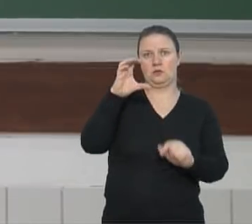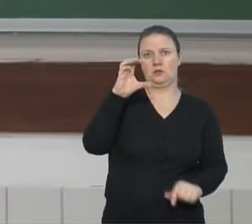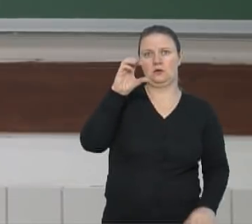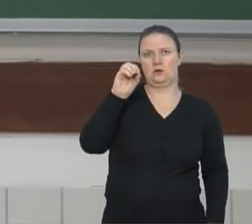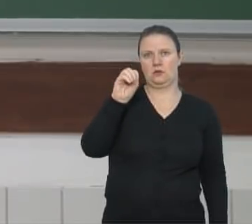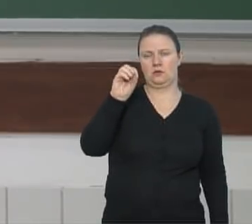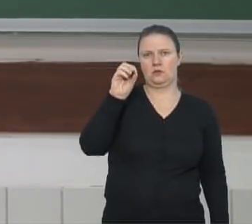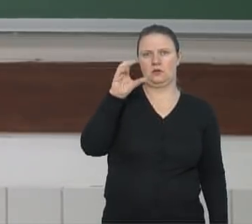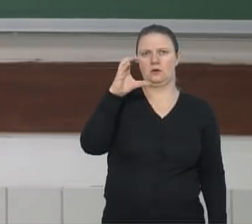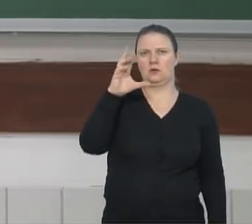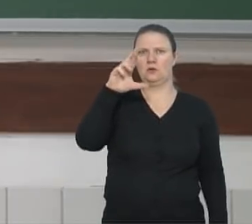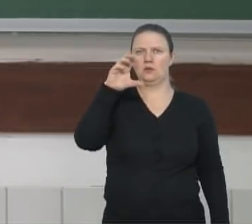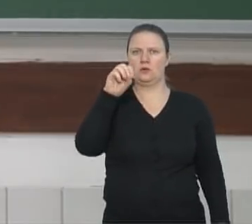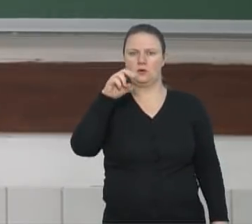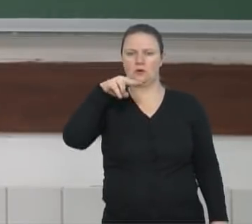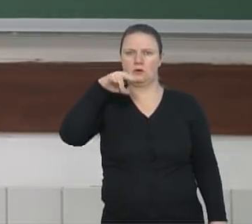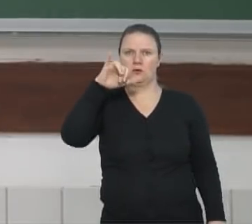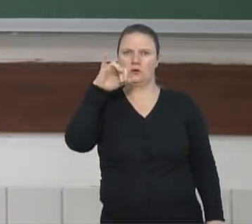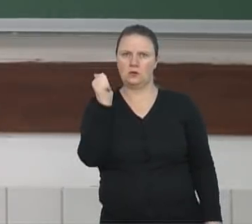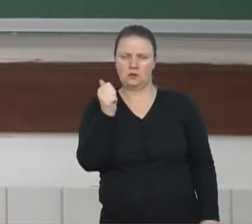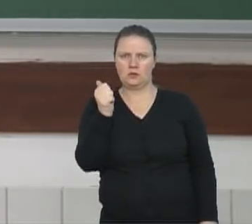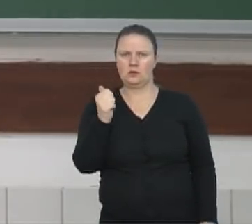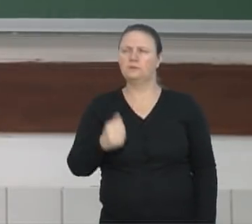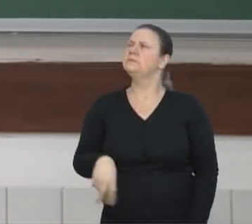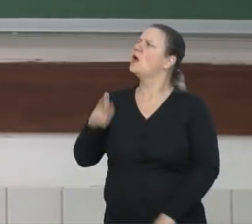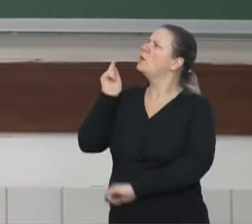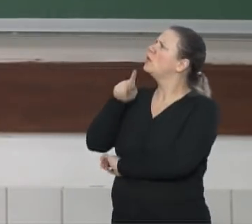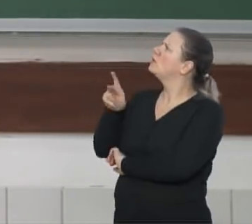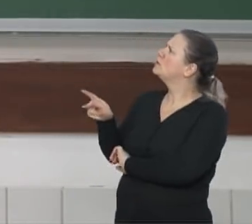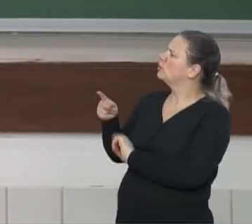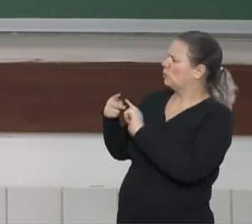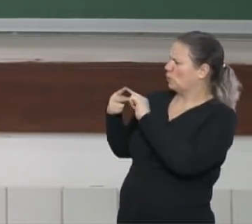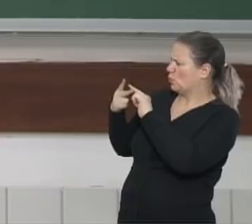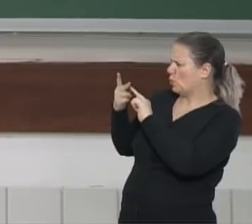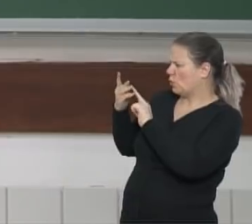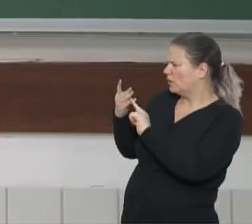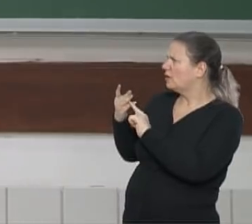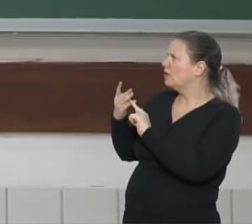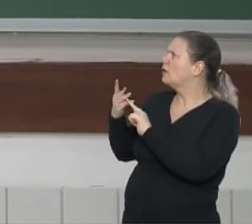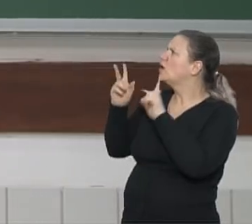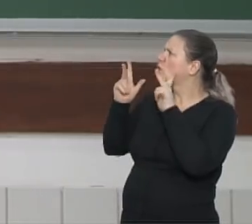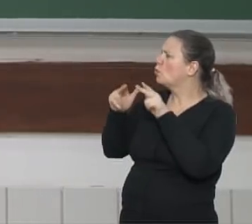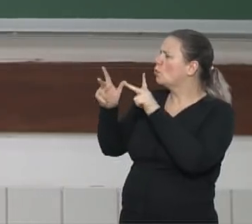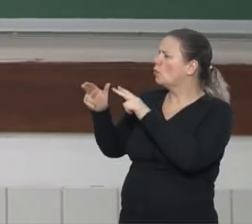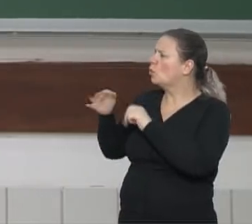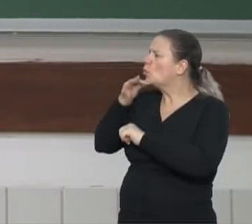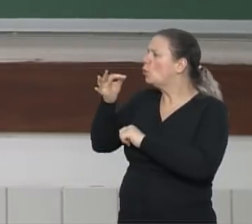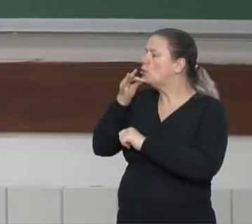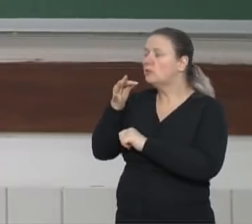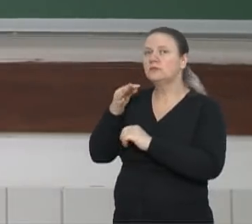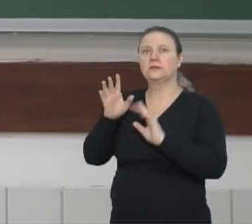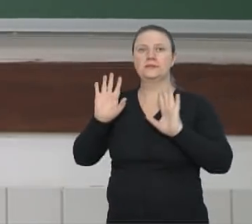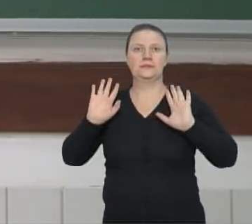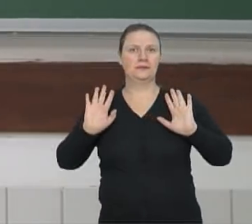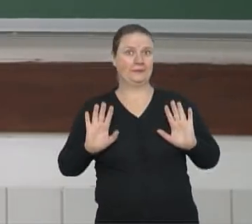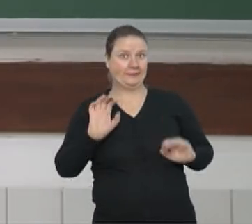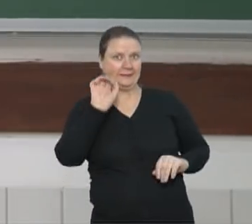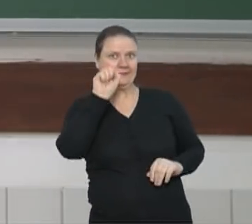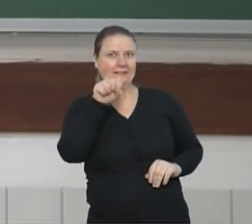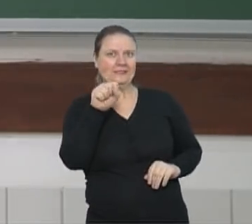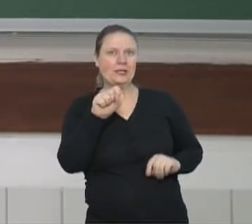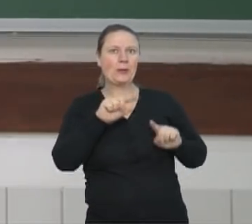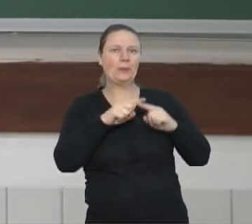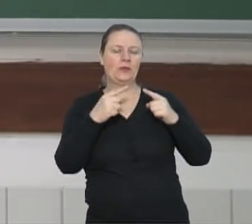Mas, professora, todos eles não estão argumentando? Todos eles não estão defendendo alguma coisa? Sim, sim. Mas cada um com uma